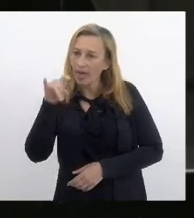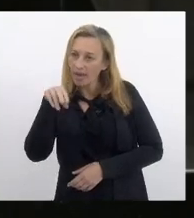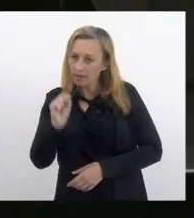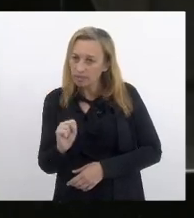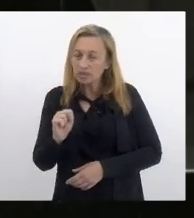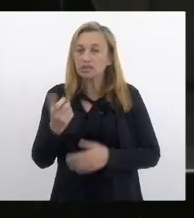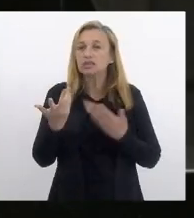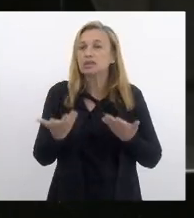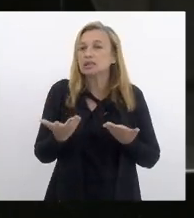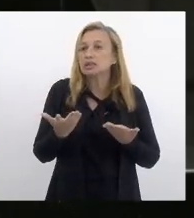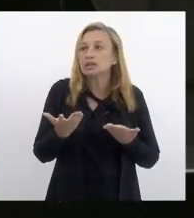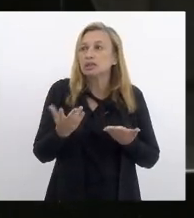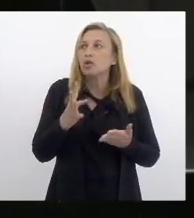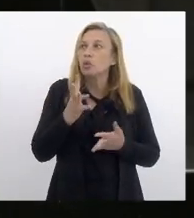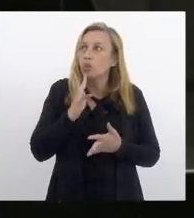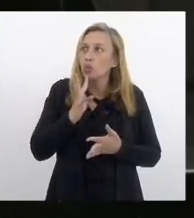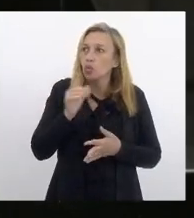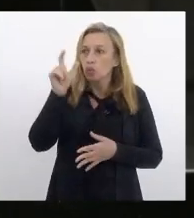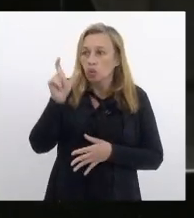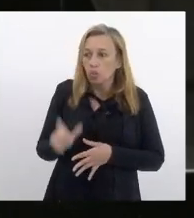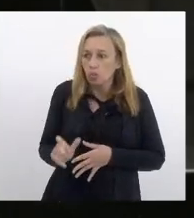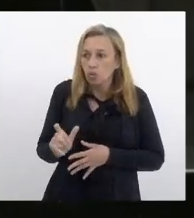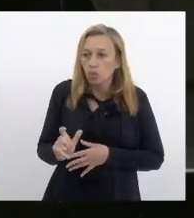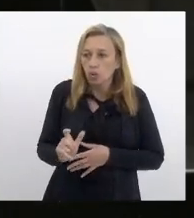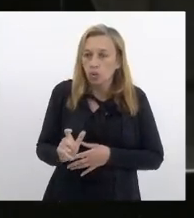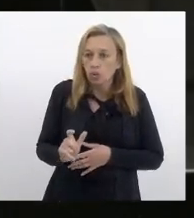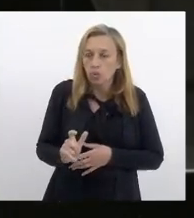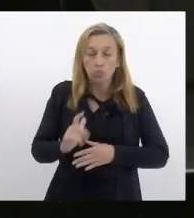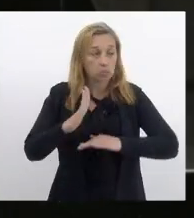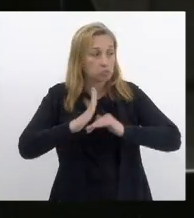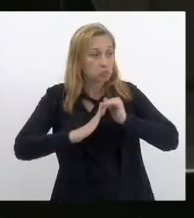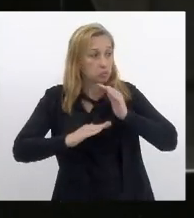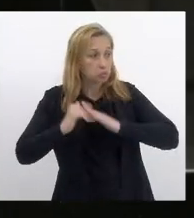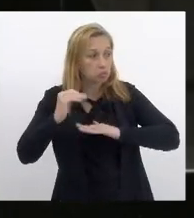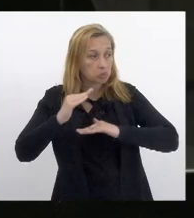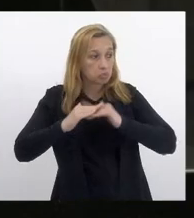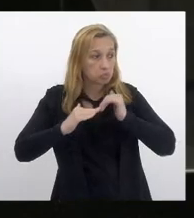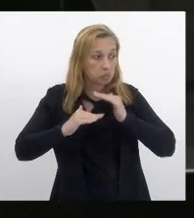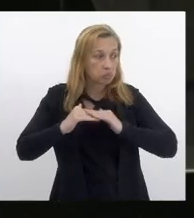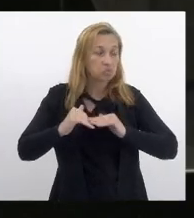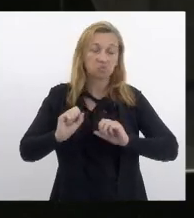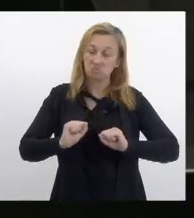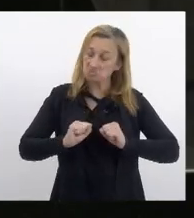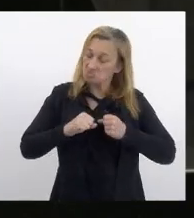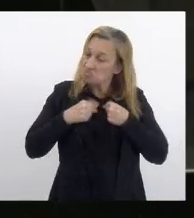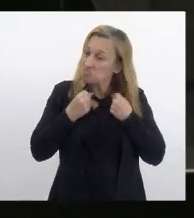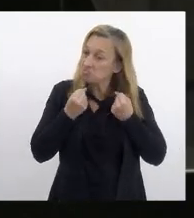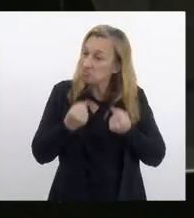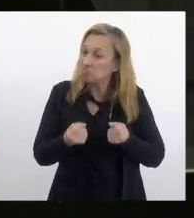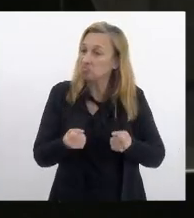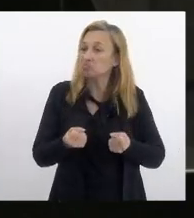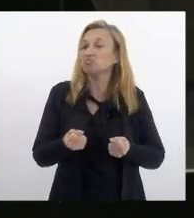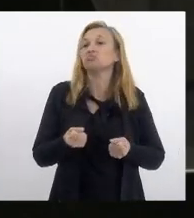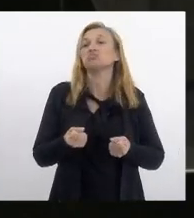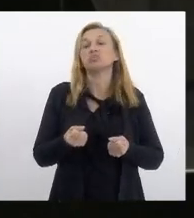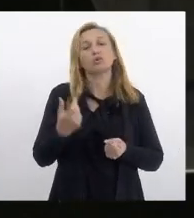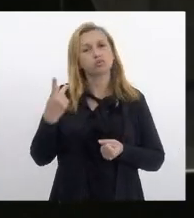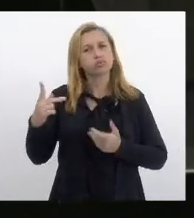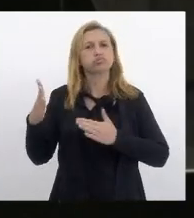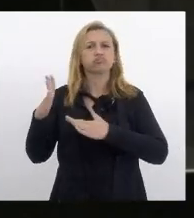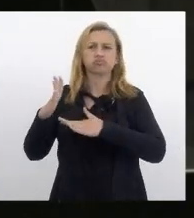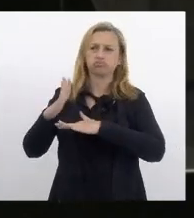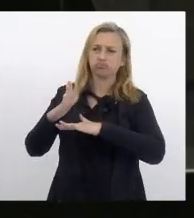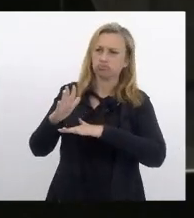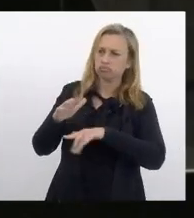e por acaso conheci esse homem, um profissional absolutamente dedicado ao seu